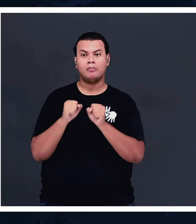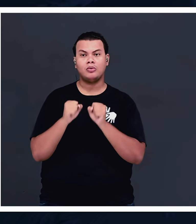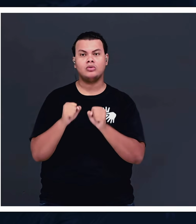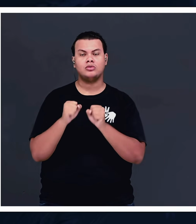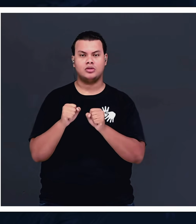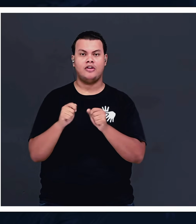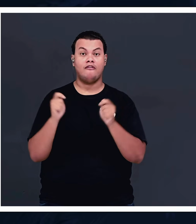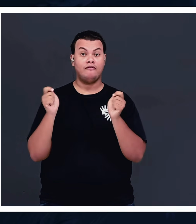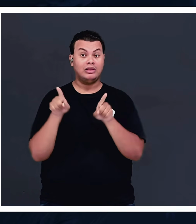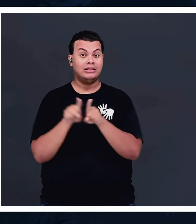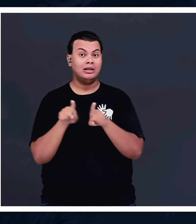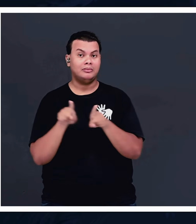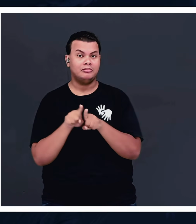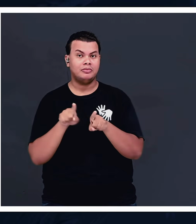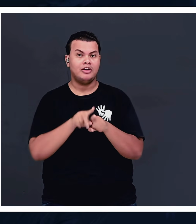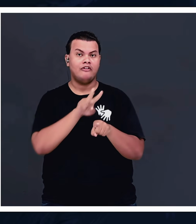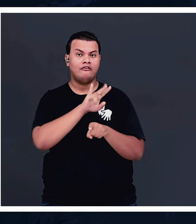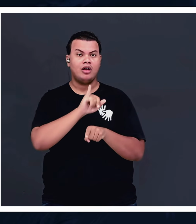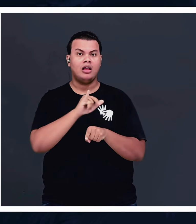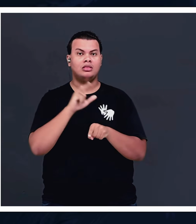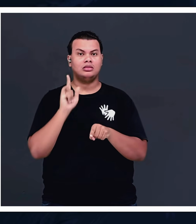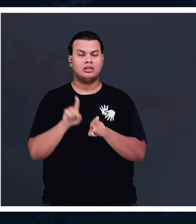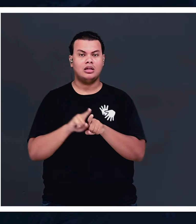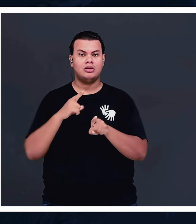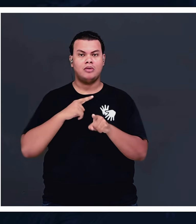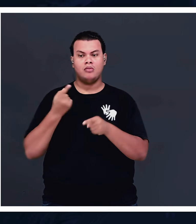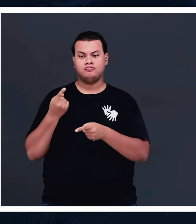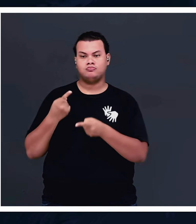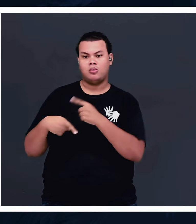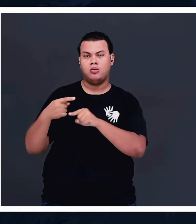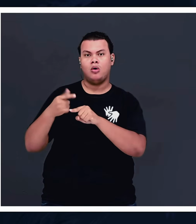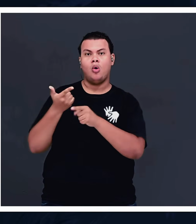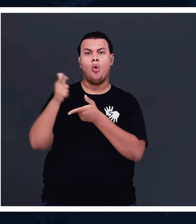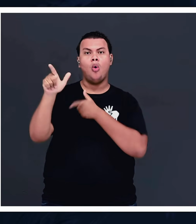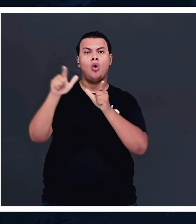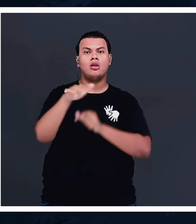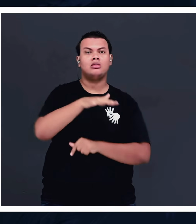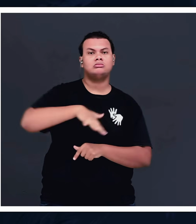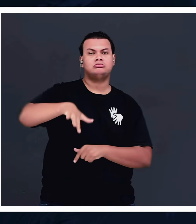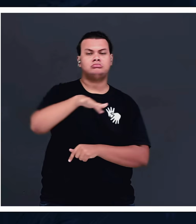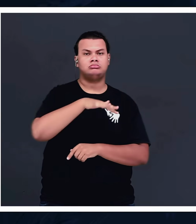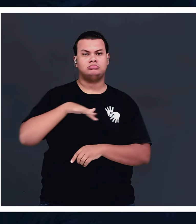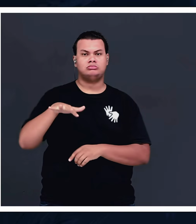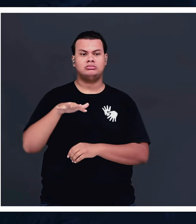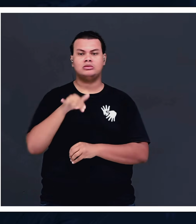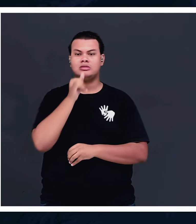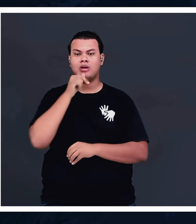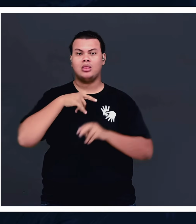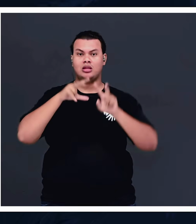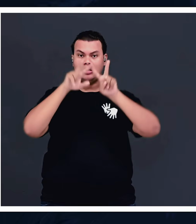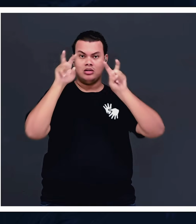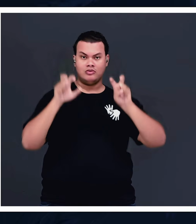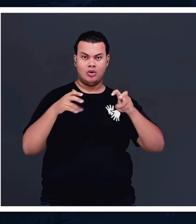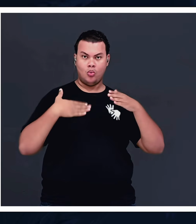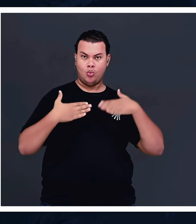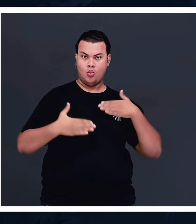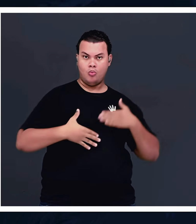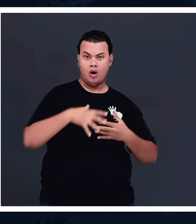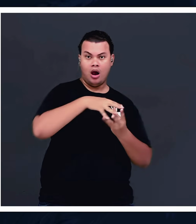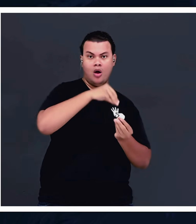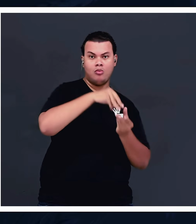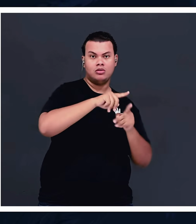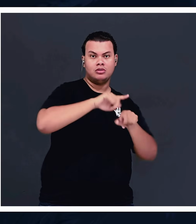fatalmente irá também repercutir sobre outras áreas. Nós estamos falando de corpo, alma e espírito.